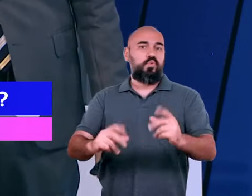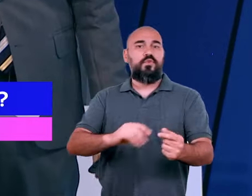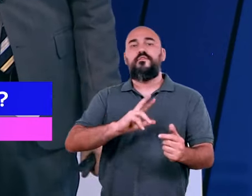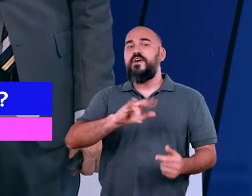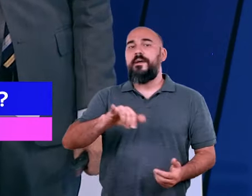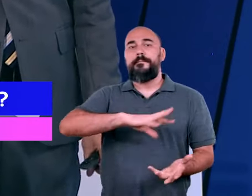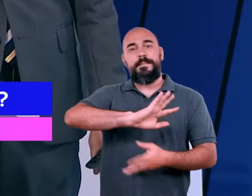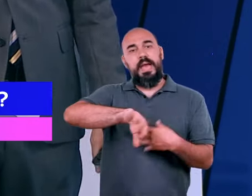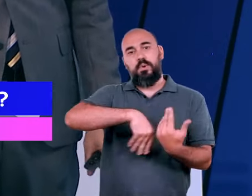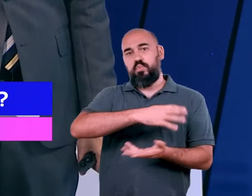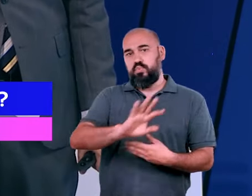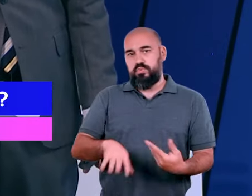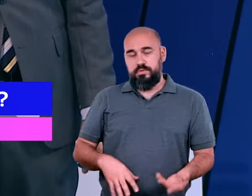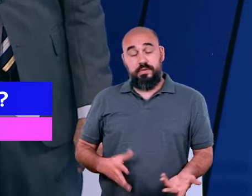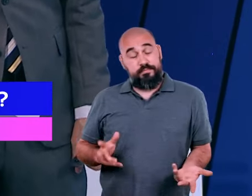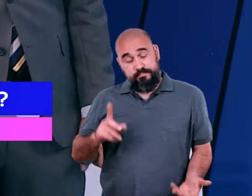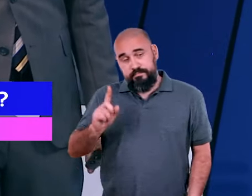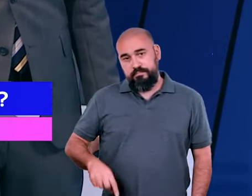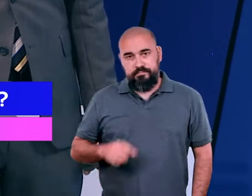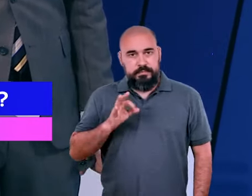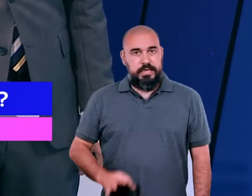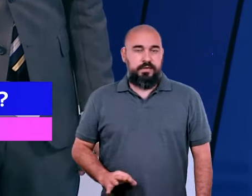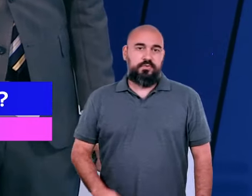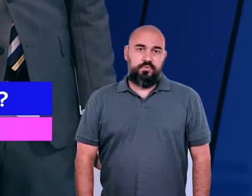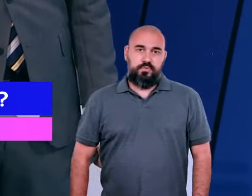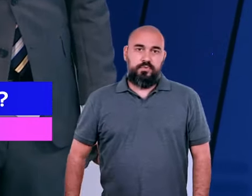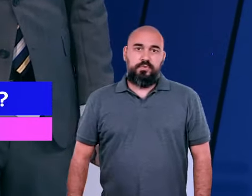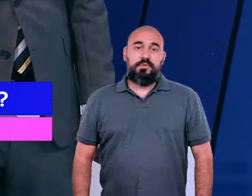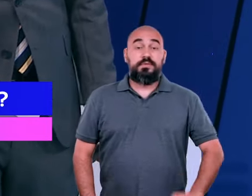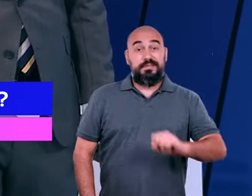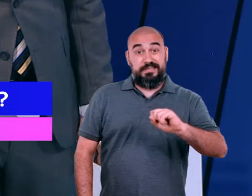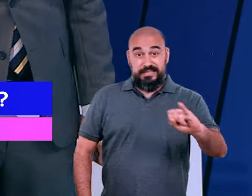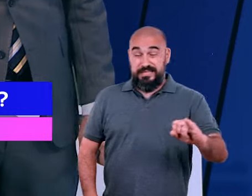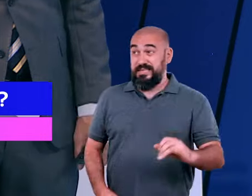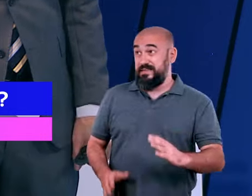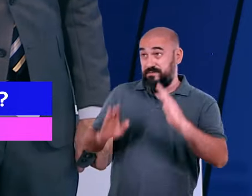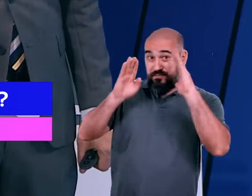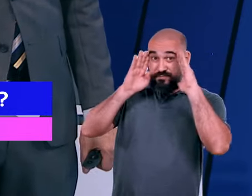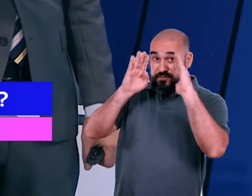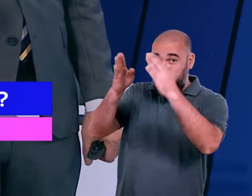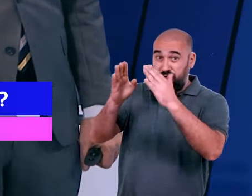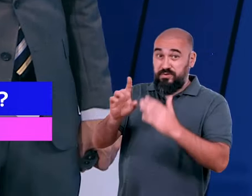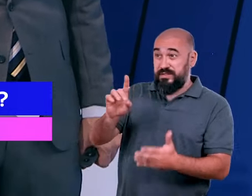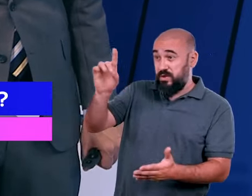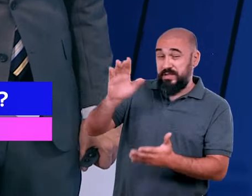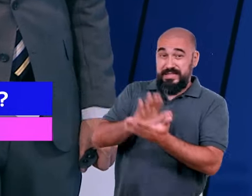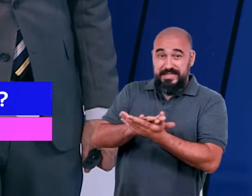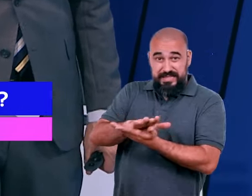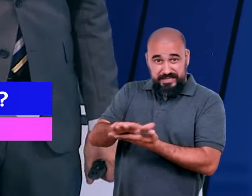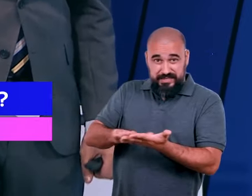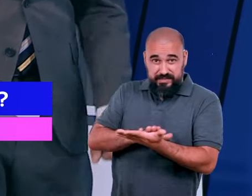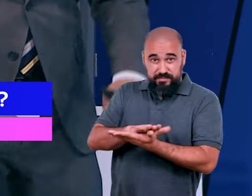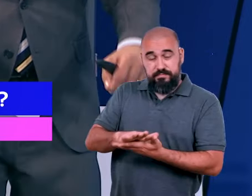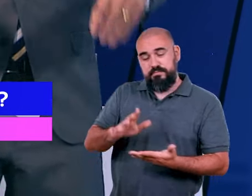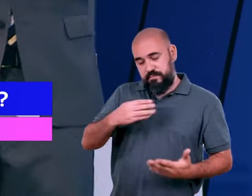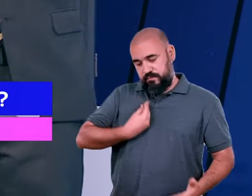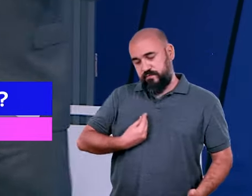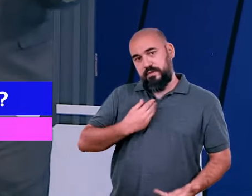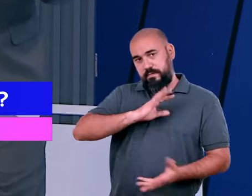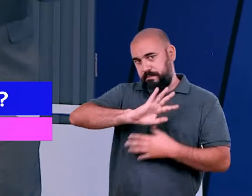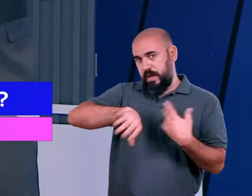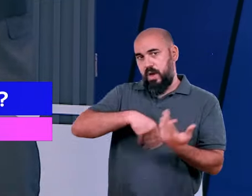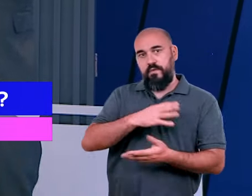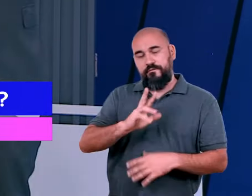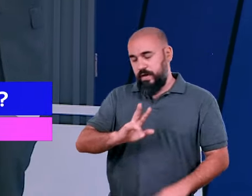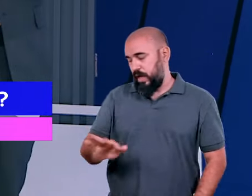será uma bagunça. É isso que eu tenho descoberto. Se você não coloca Deus em primeiro lugar, a vida vira uma bagunça. Agora, se você quer